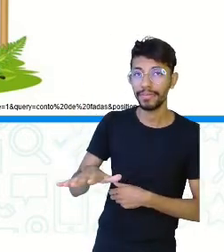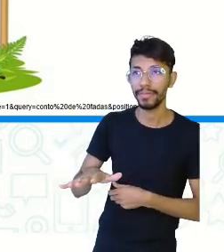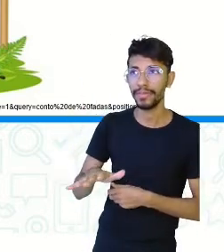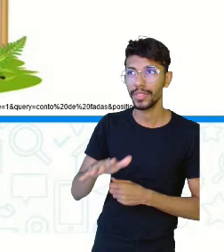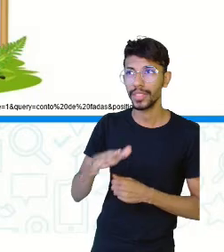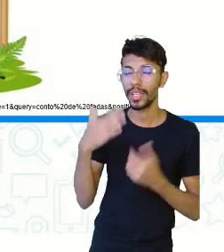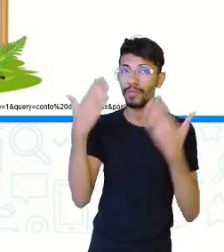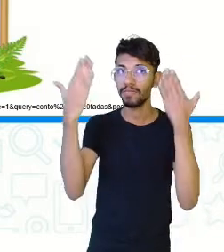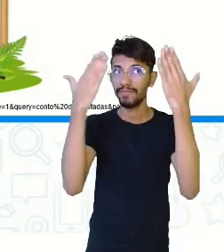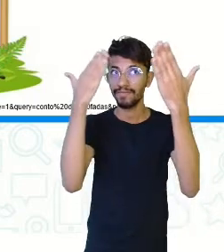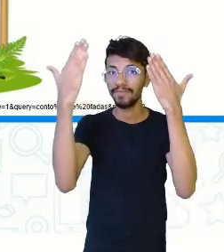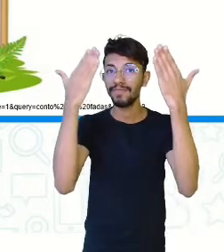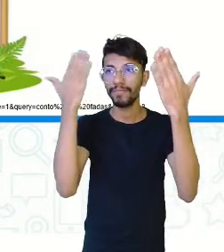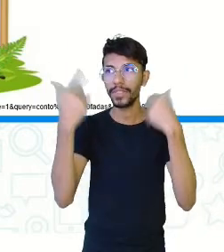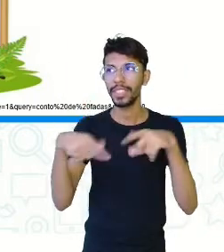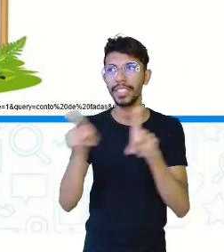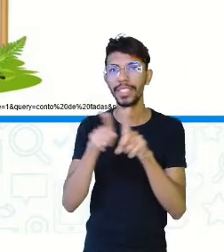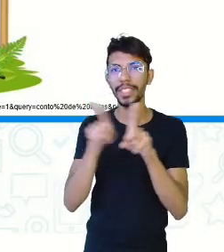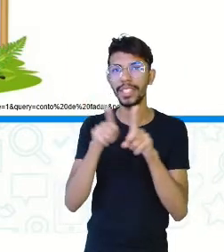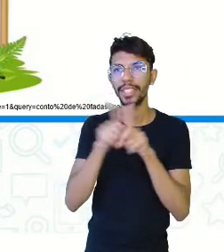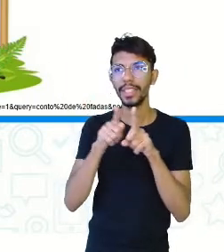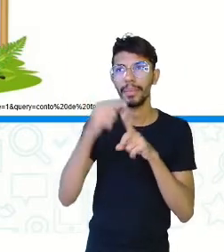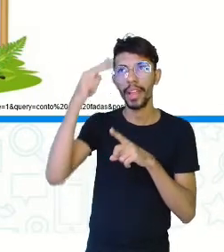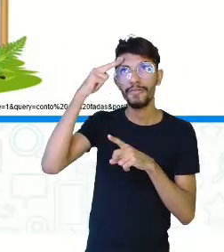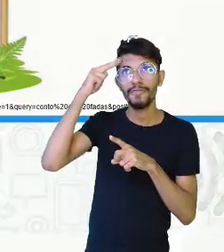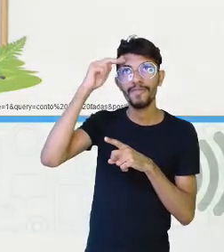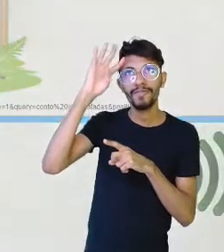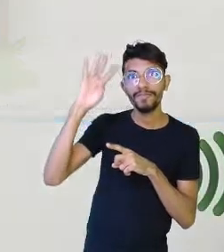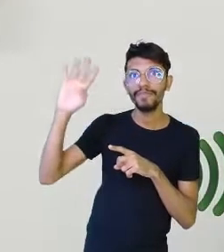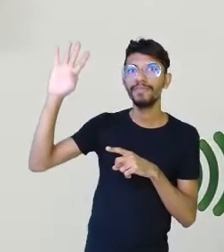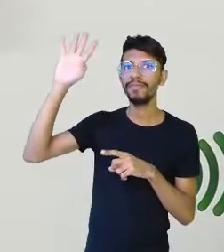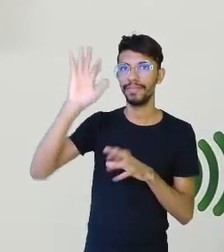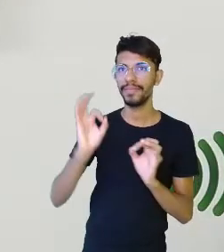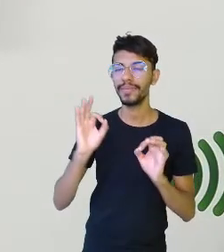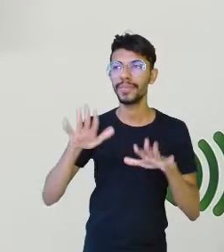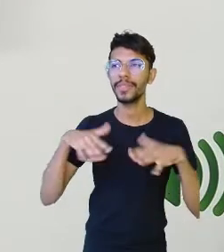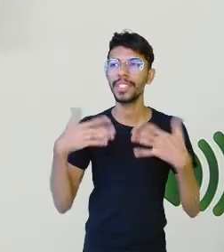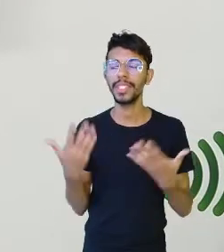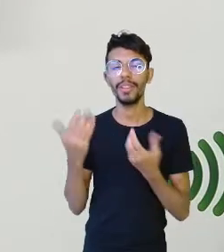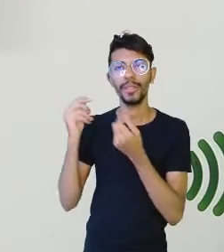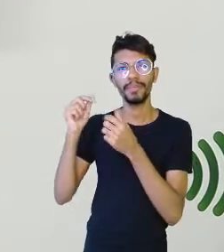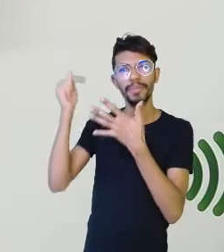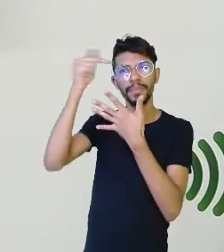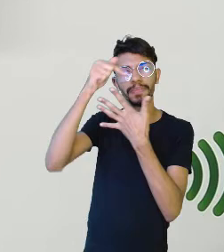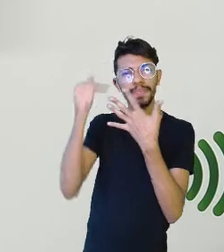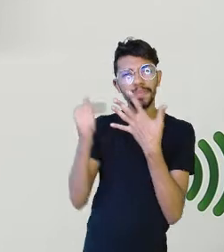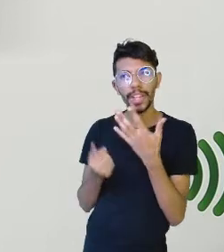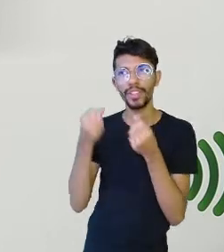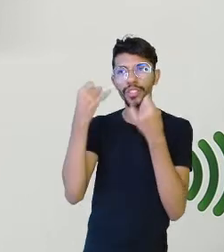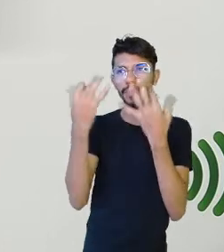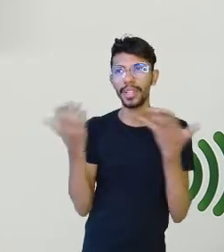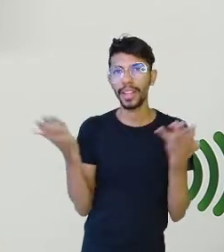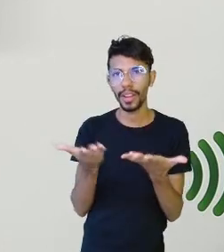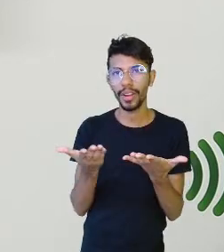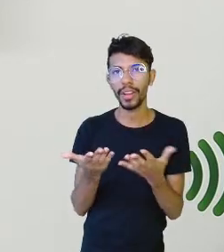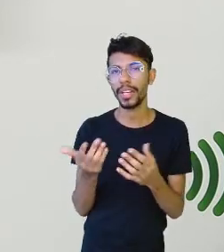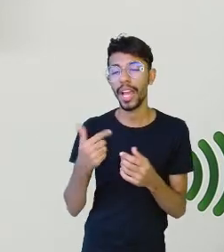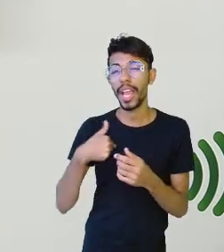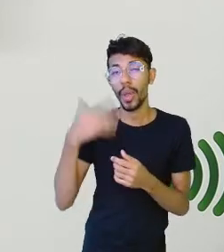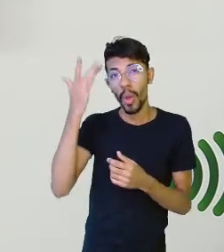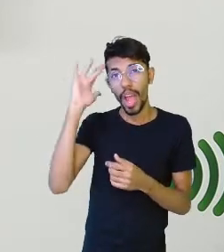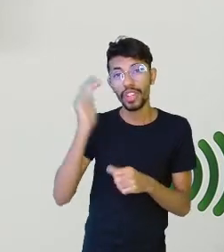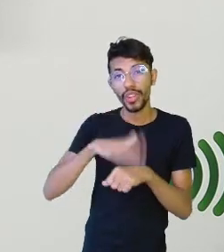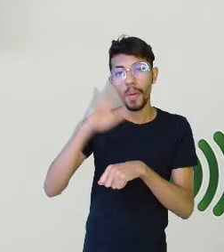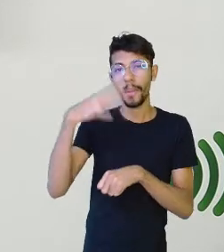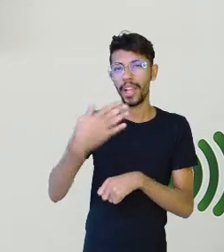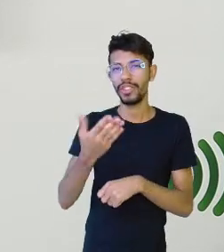os psicológicos, os contos de fadas. Nesses aí que eu citei para você, eu creio que os mais conhecidos são os contos de fadas,